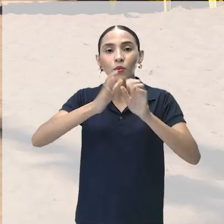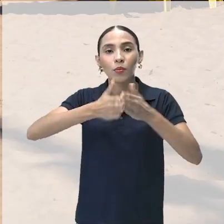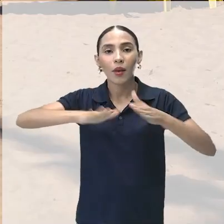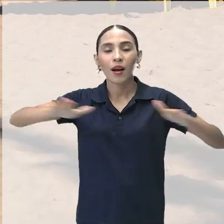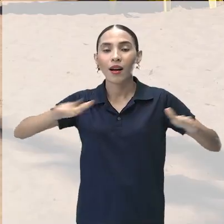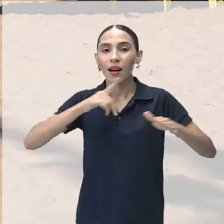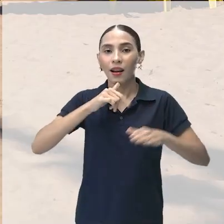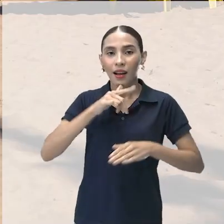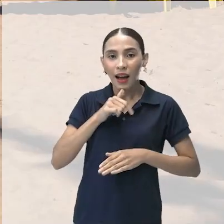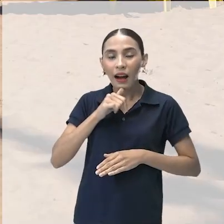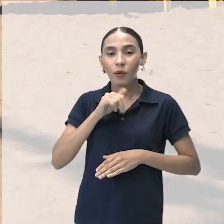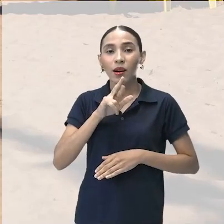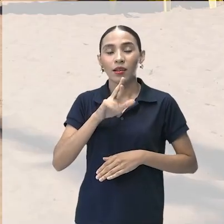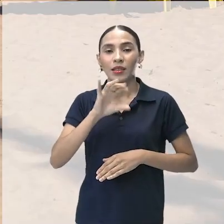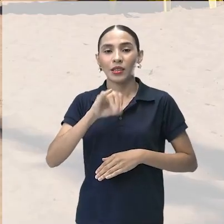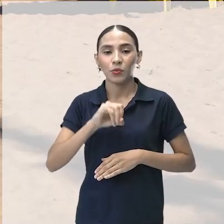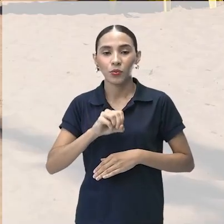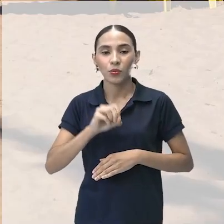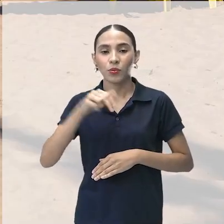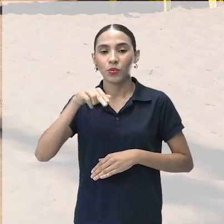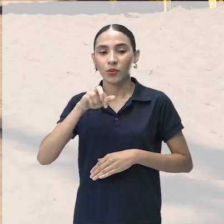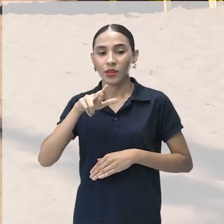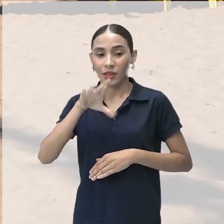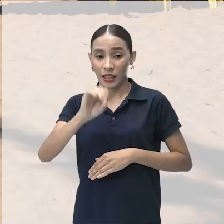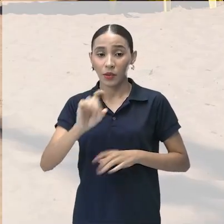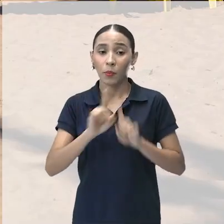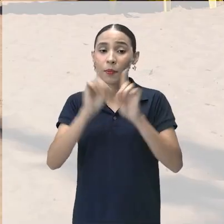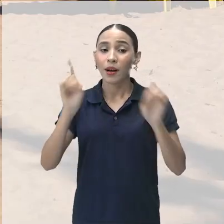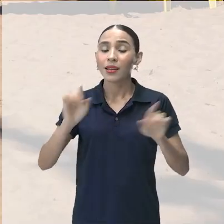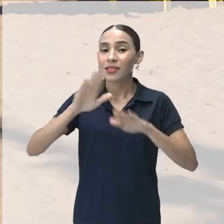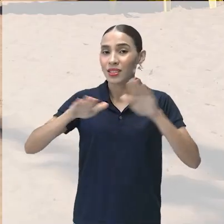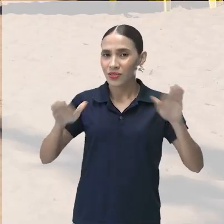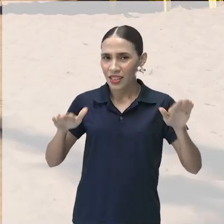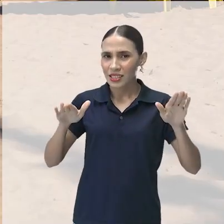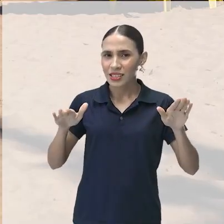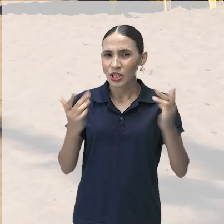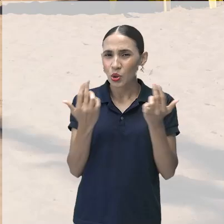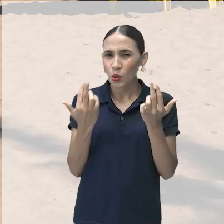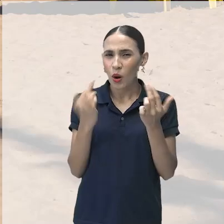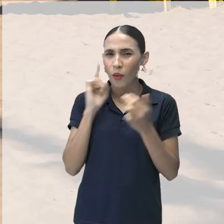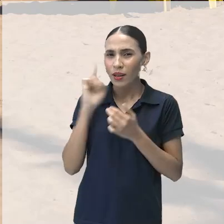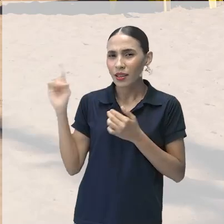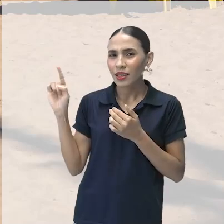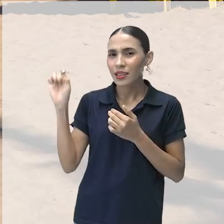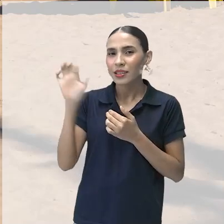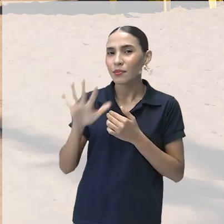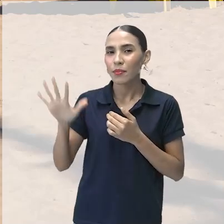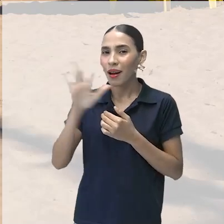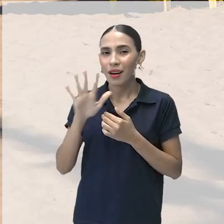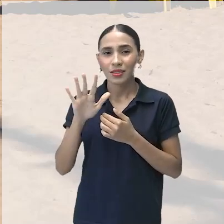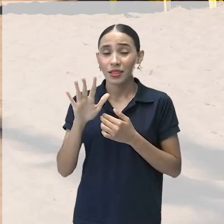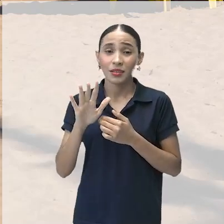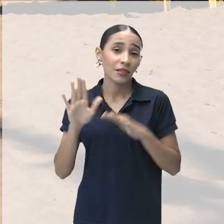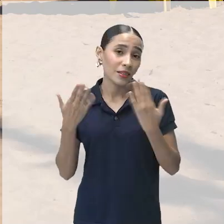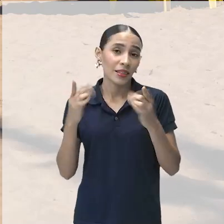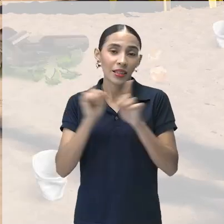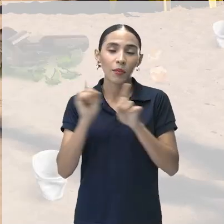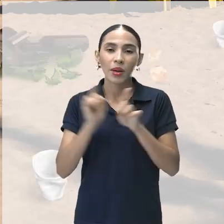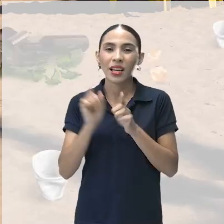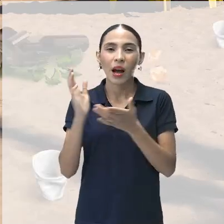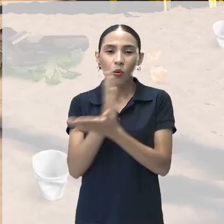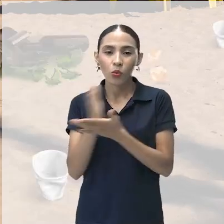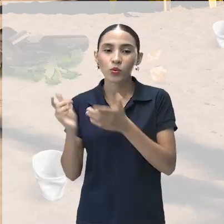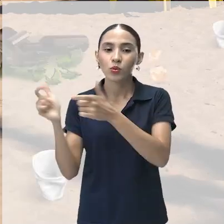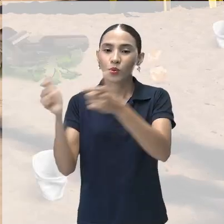Negro. Muito lindo esse cenário, mas por vezes não é dessa forma que nós a encontramos, bem como outros